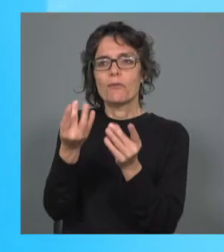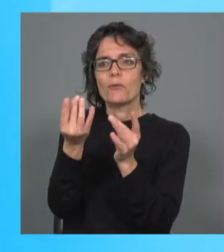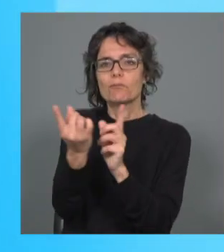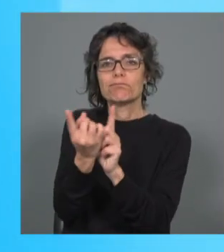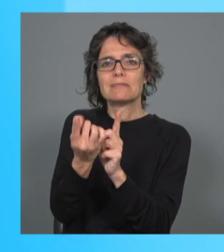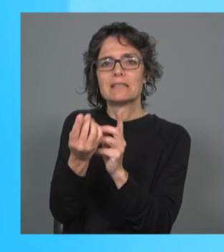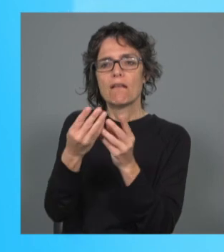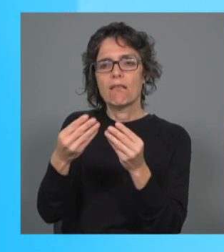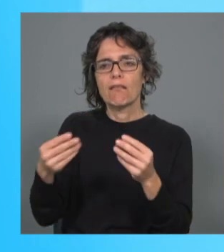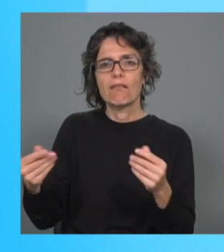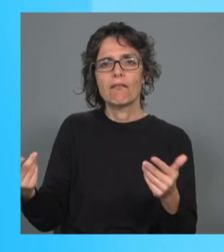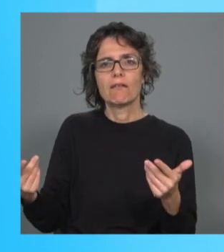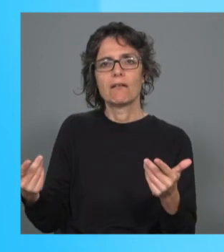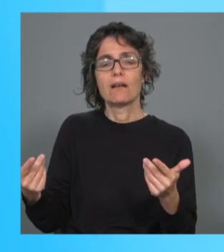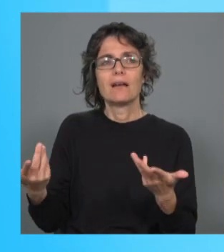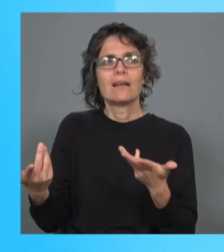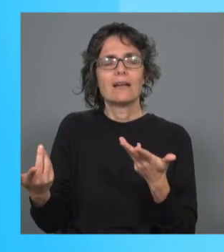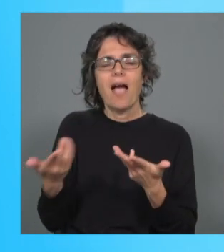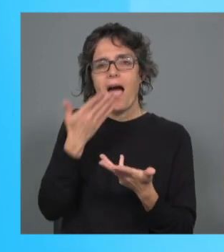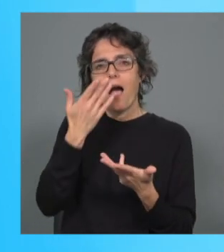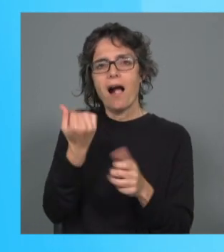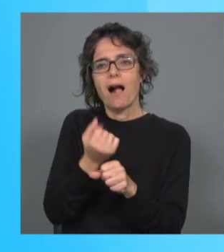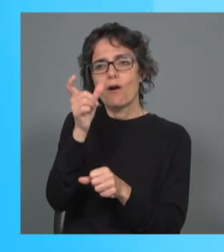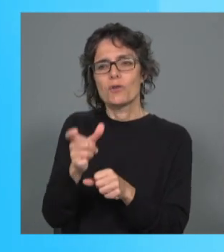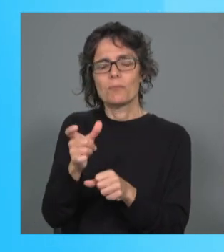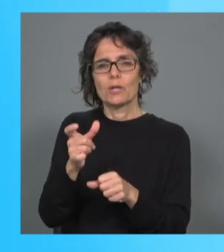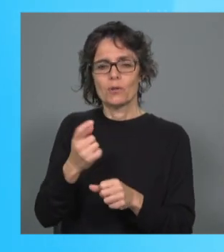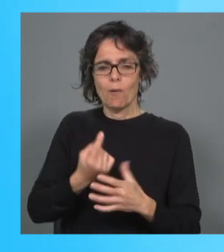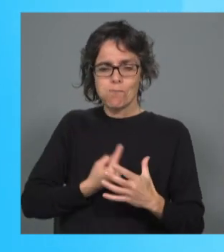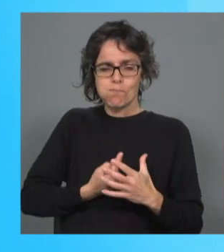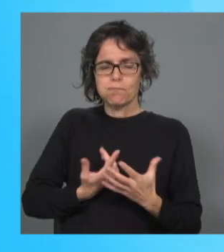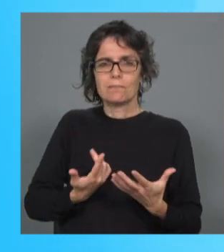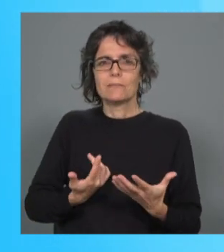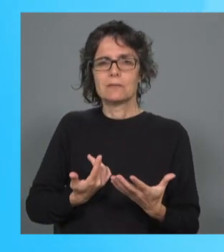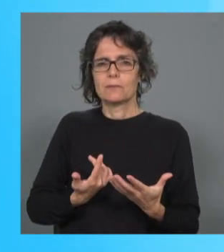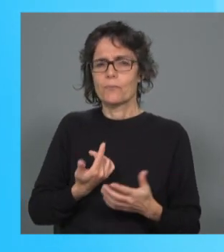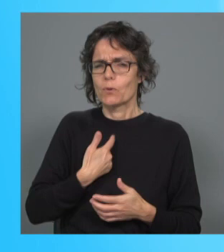trabalhador fica um bocadinho entregue a si próprio. É necessário